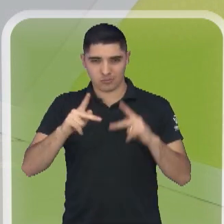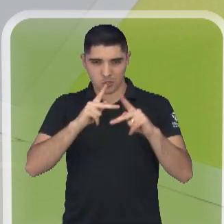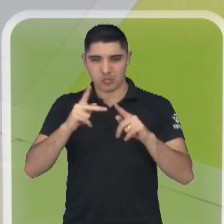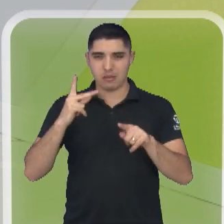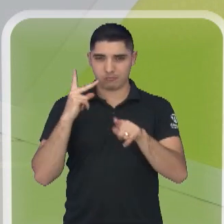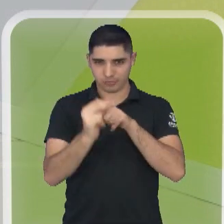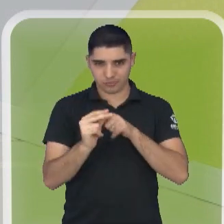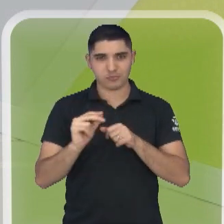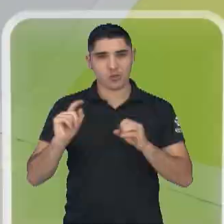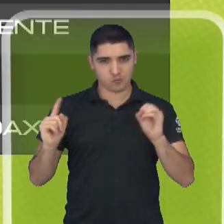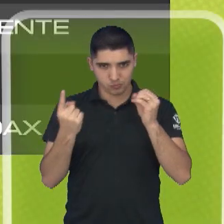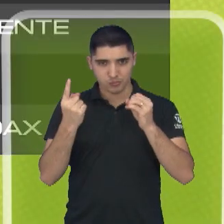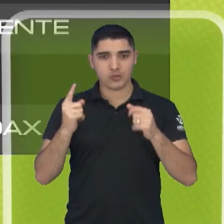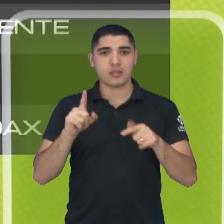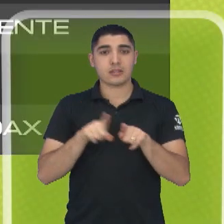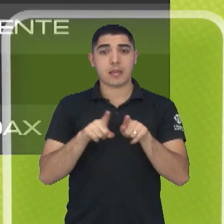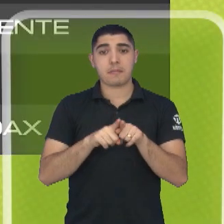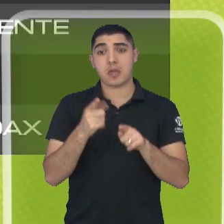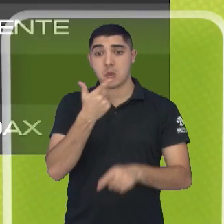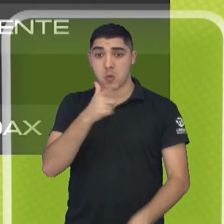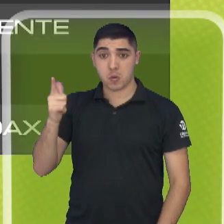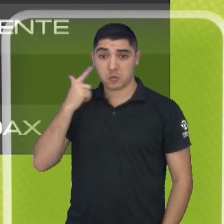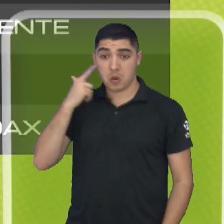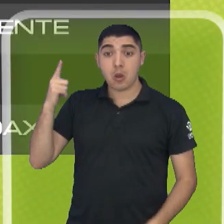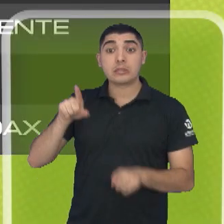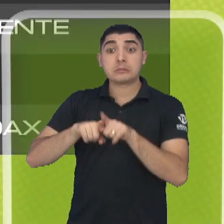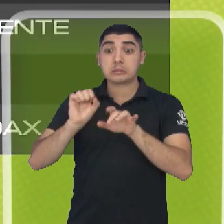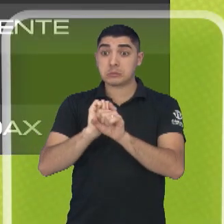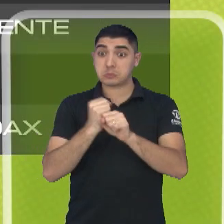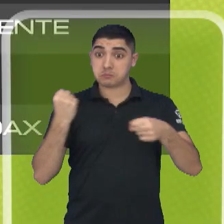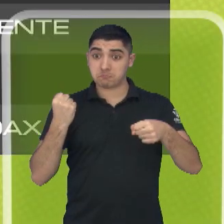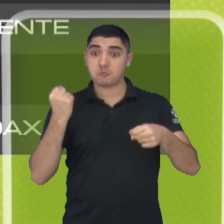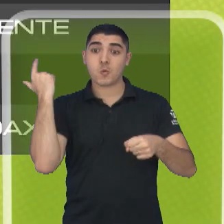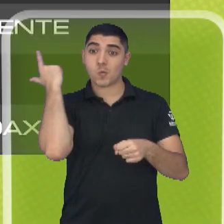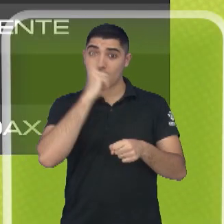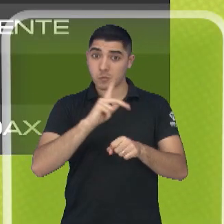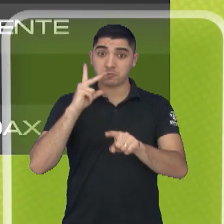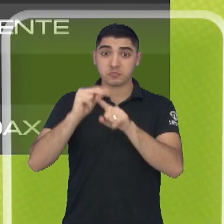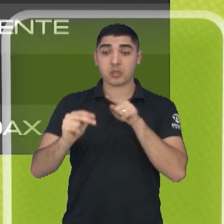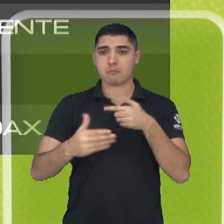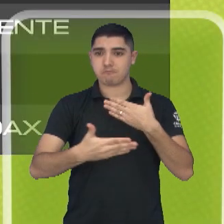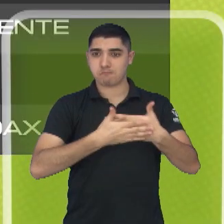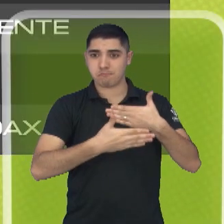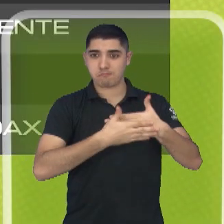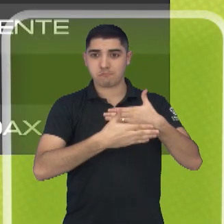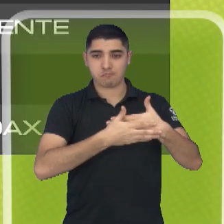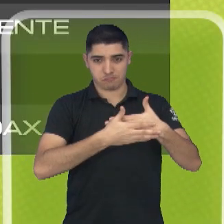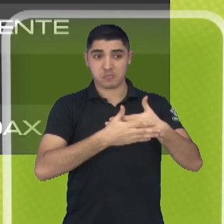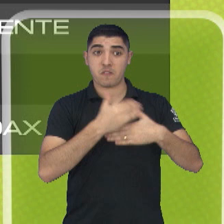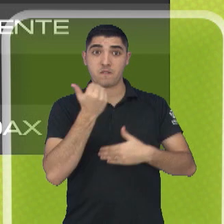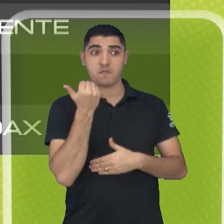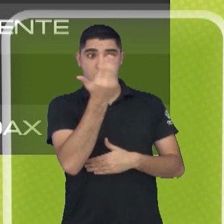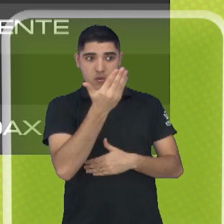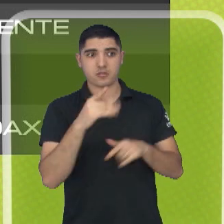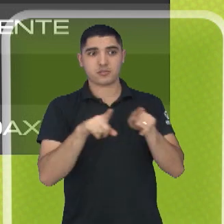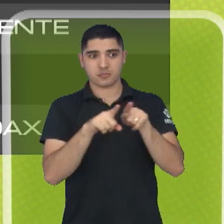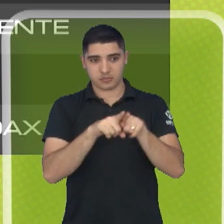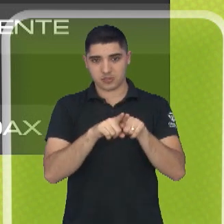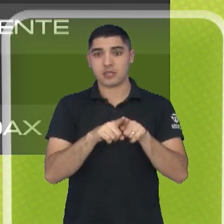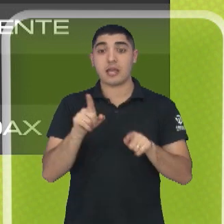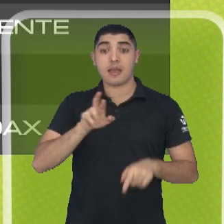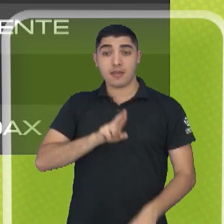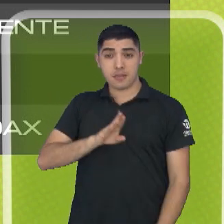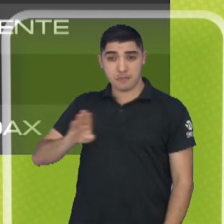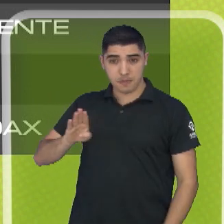Preto. Surpreendente aqui o Sertãozinho do Oliveira vencendo o Rio Preto lá em Rio Preto. Red Bull Bragantino e Esporte Clube São Bernardo. O Bragantino